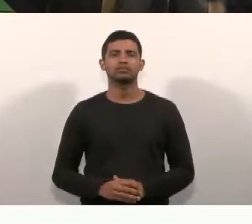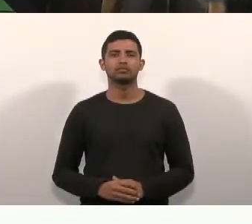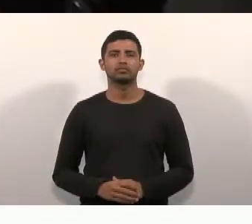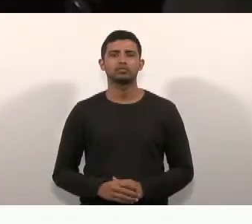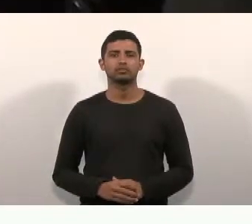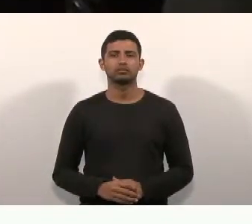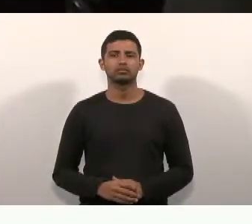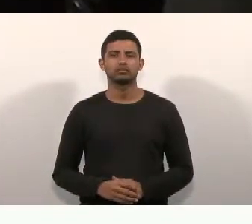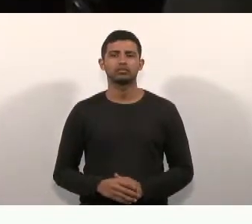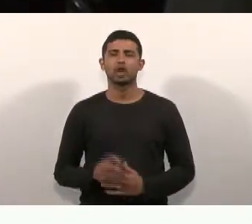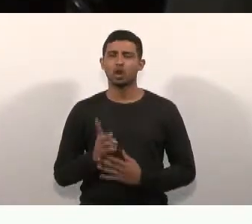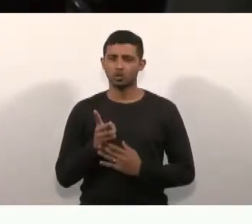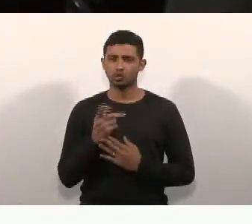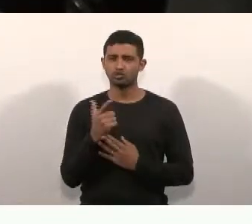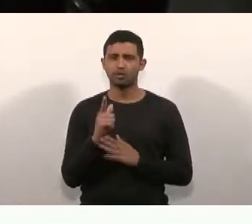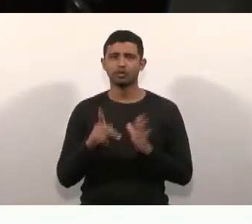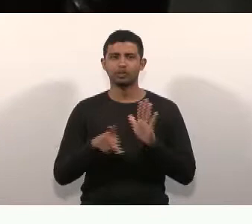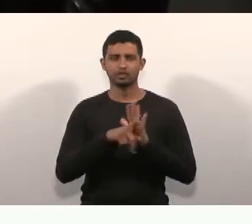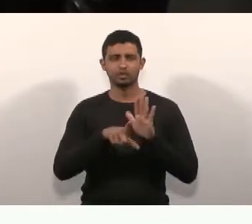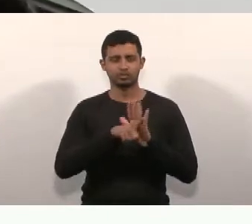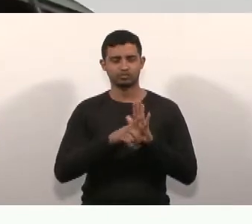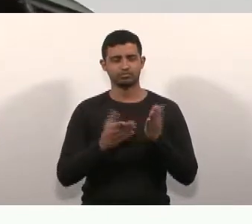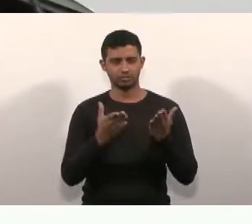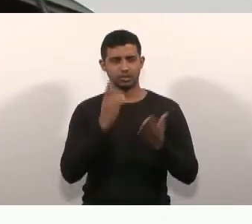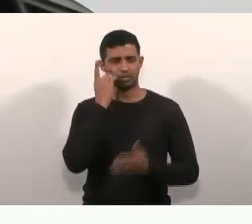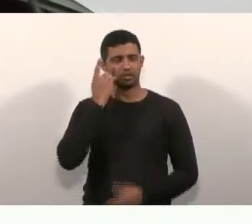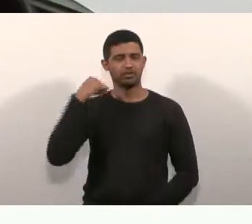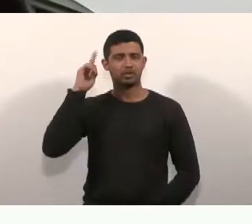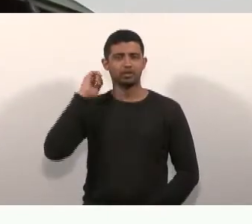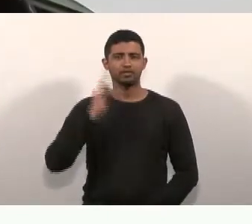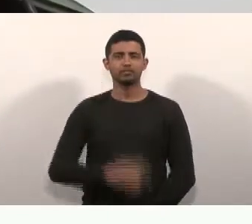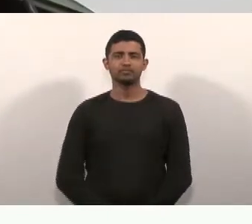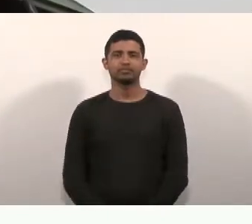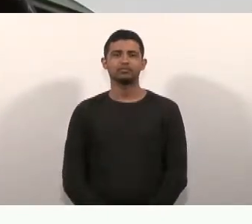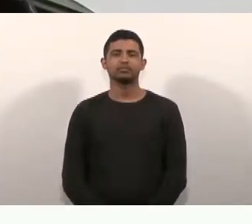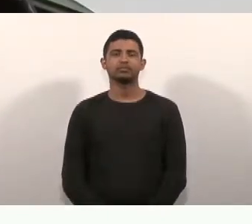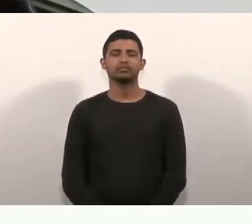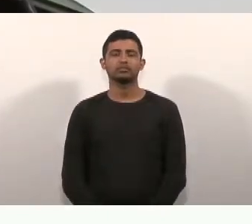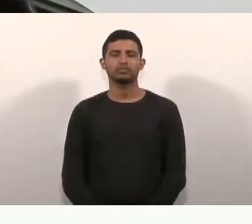pode dar sequência aos próximos projetos, deputado Valdec. Ou não?